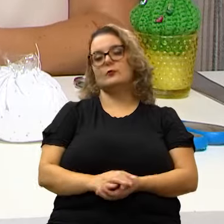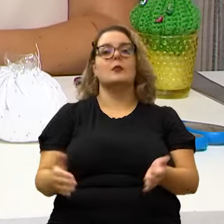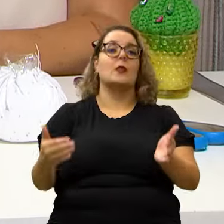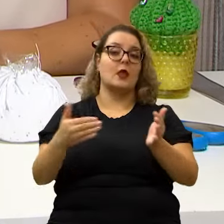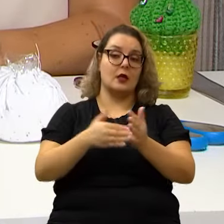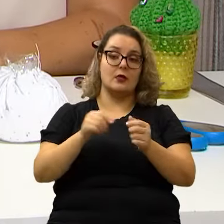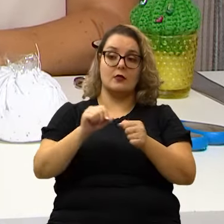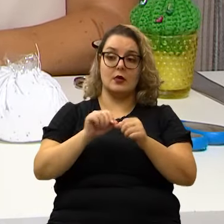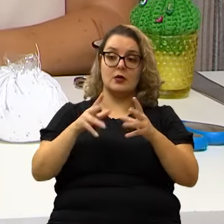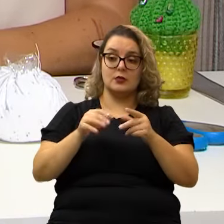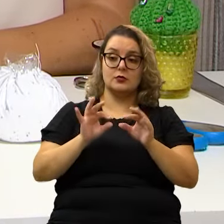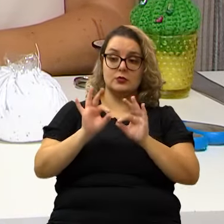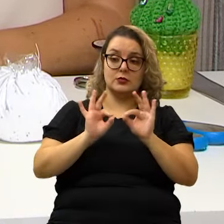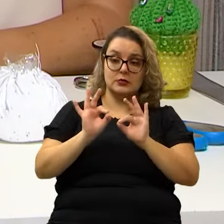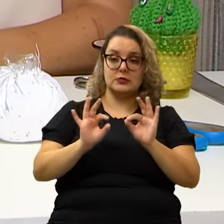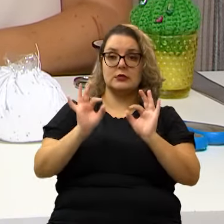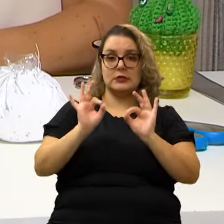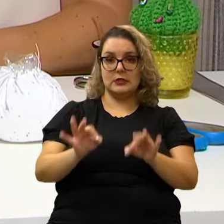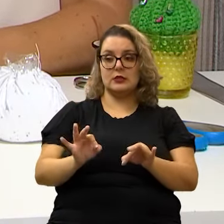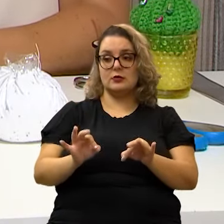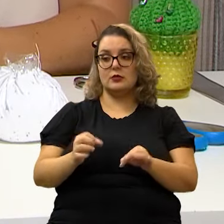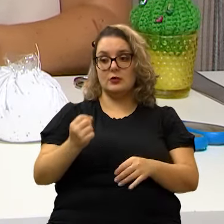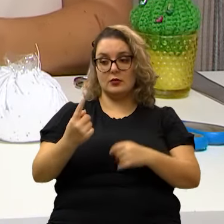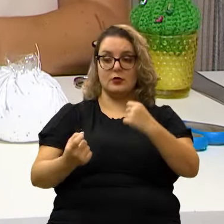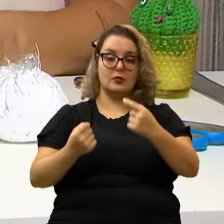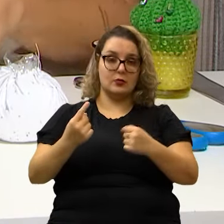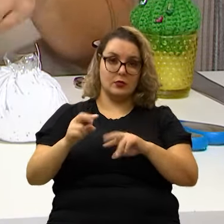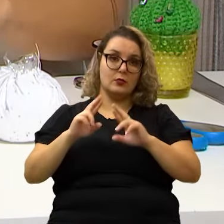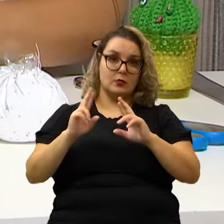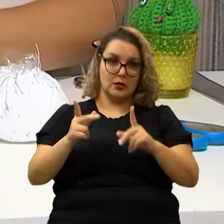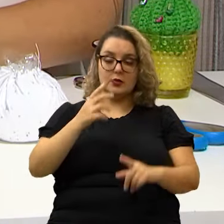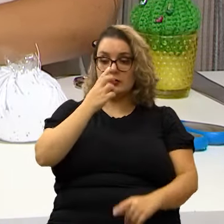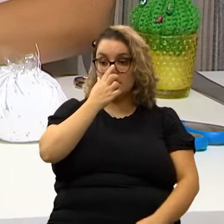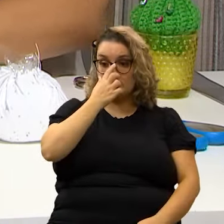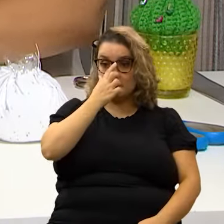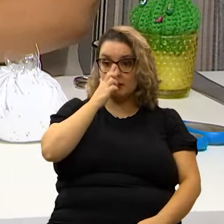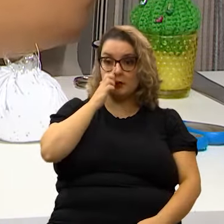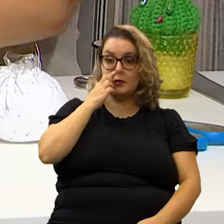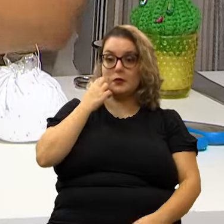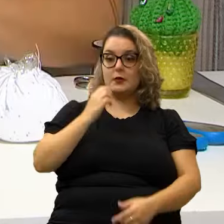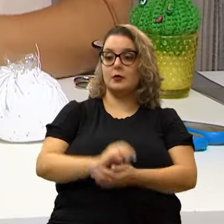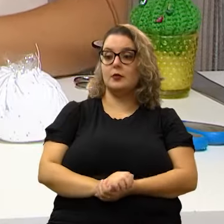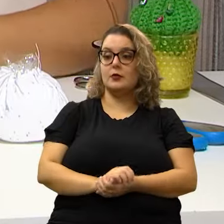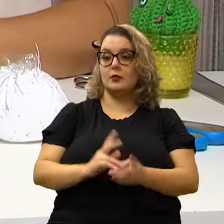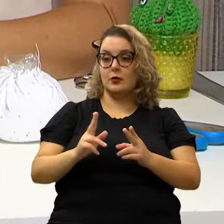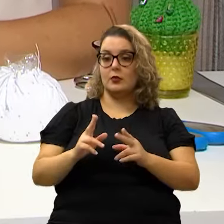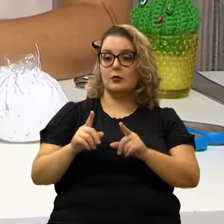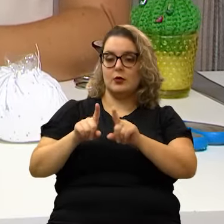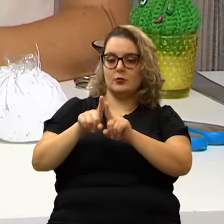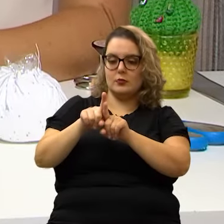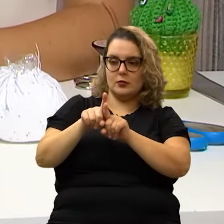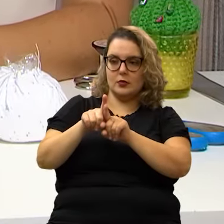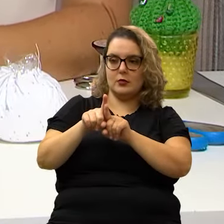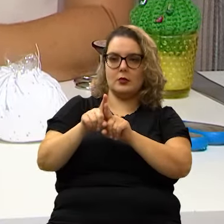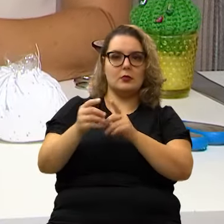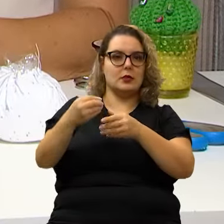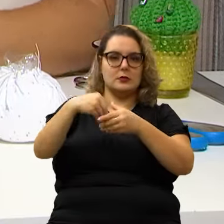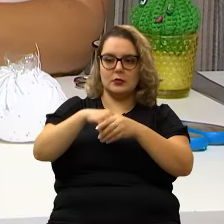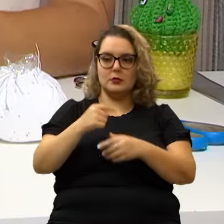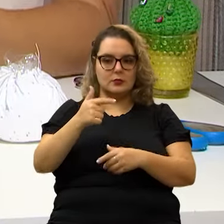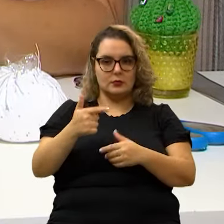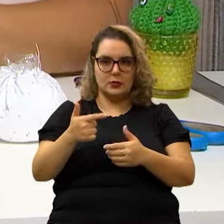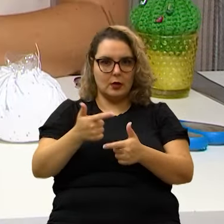Mesmo que a gente faça tudo bem alinhadinho, às vezes ficam, né? Pode dar uma diferença, né? Que nem aqui no caso, fica uma pontinha. Mas aqui vai estar por